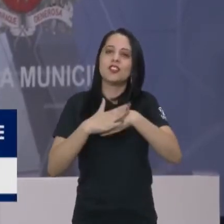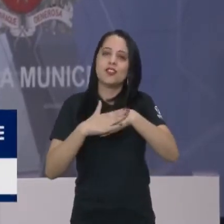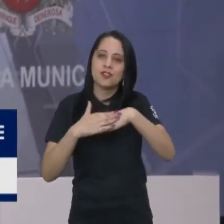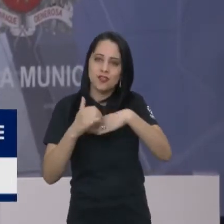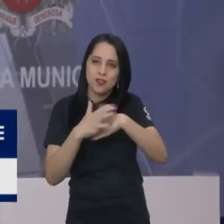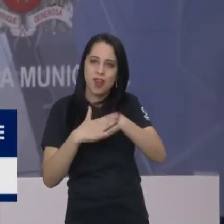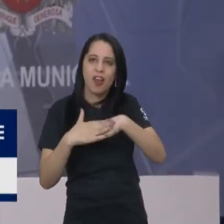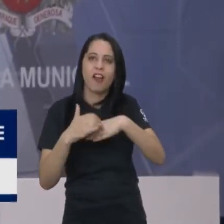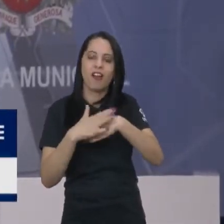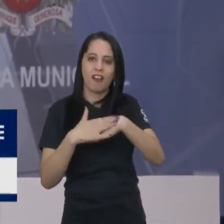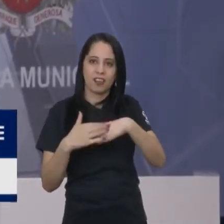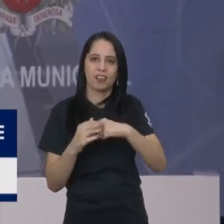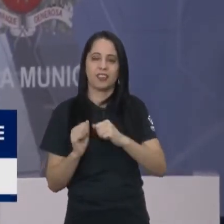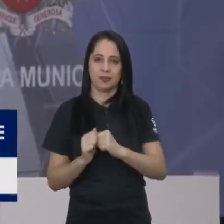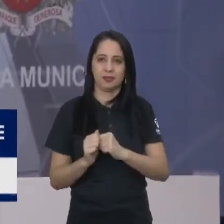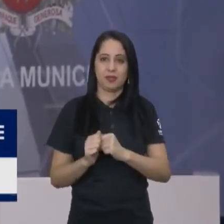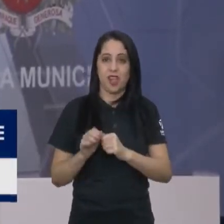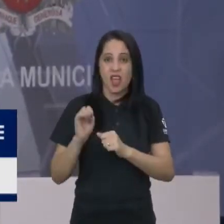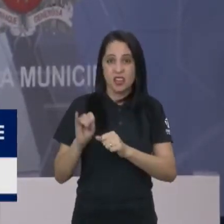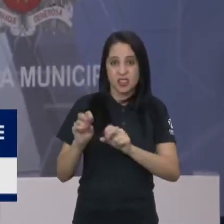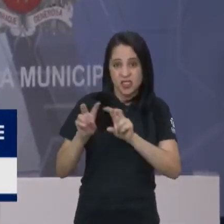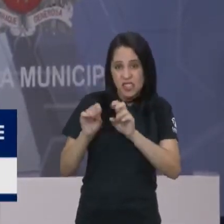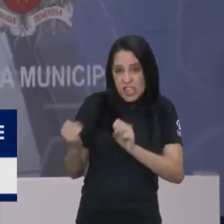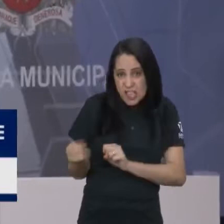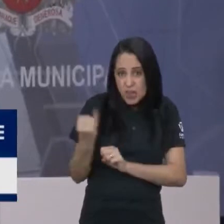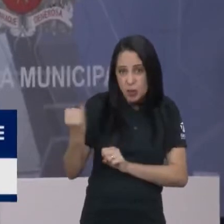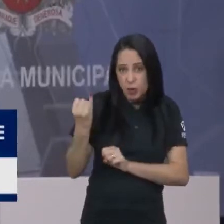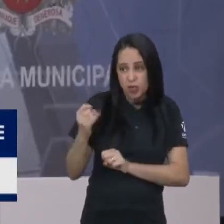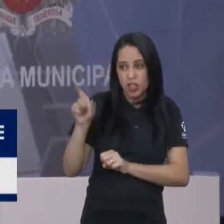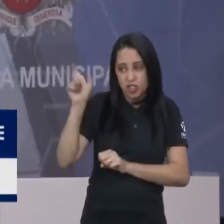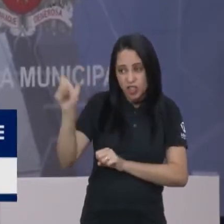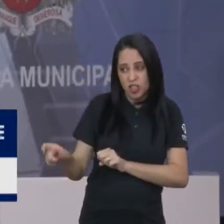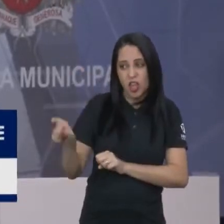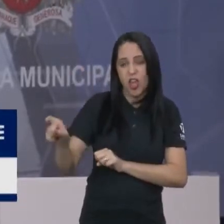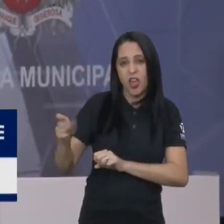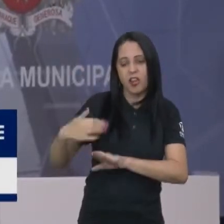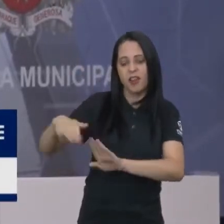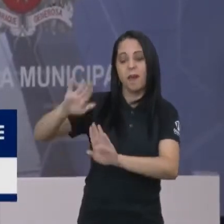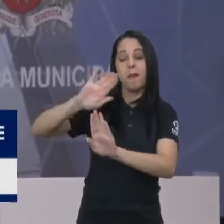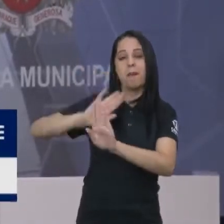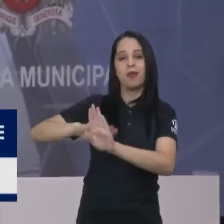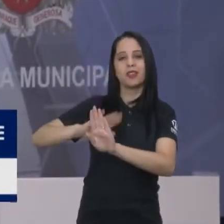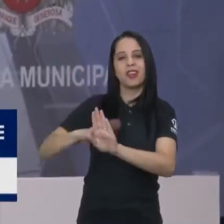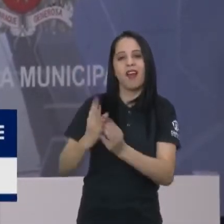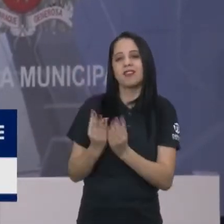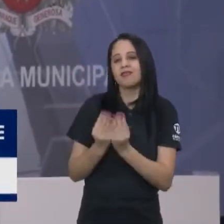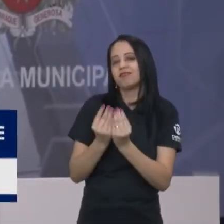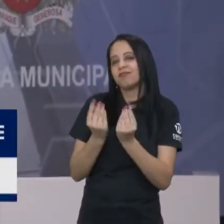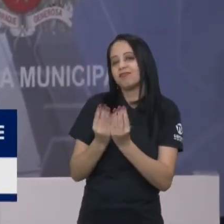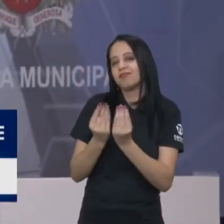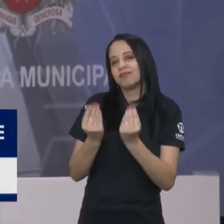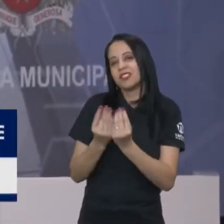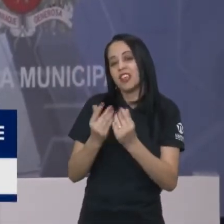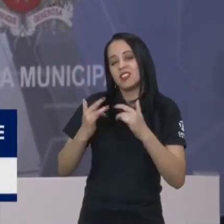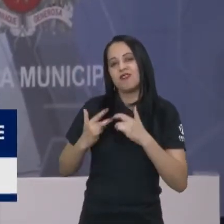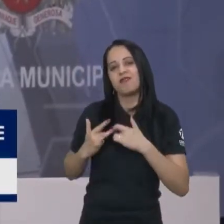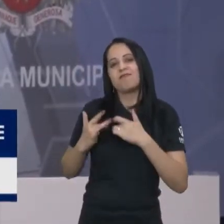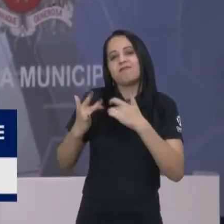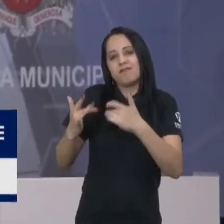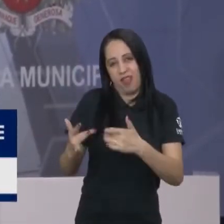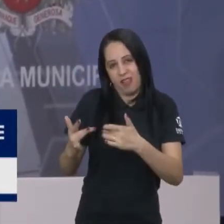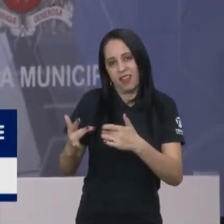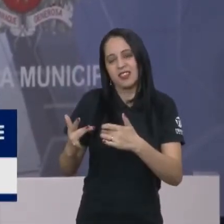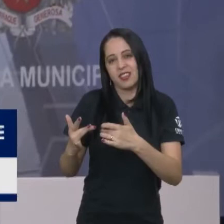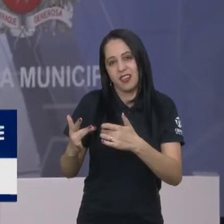que era importante, ter um olhar um pouco mais carinhoso, né? Ele buscava, de todas as formas, dentro da lei, também